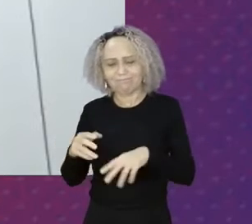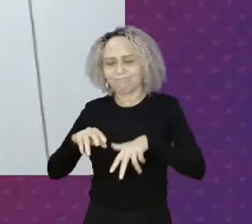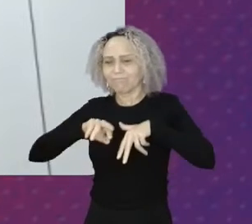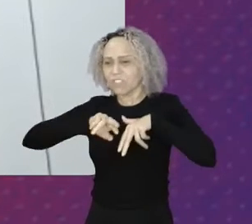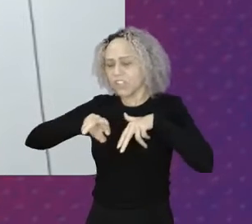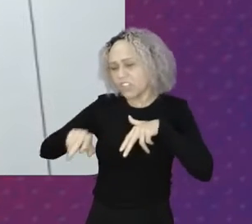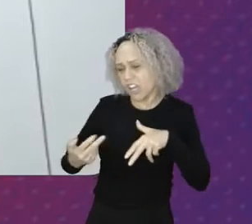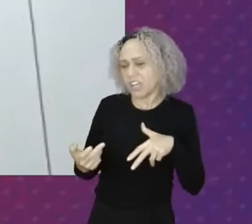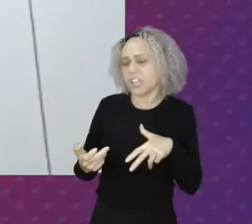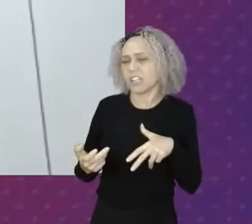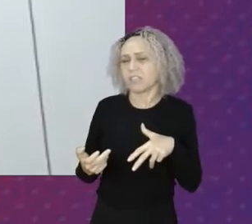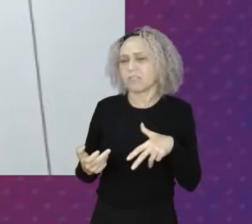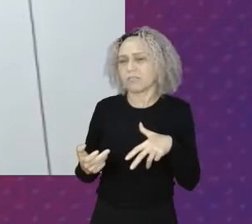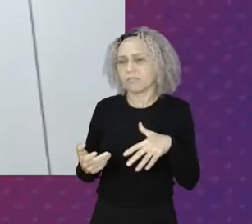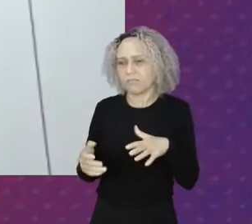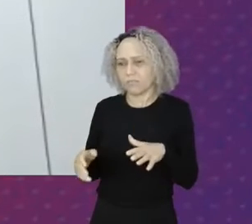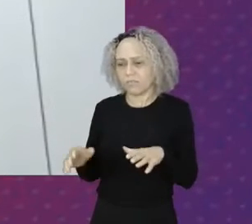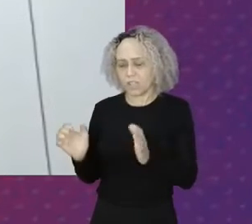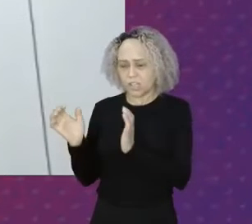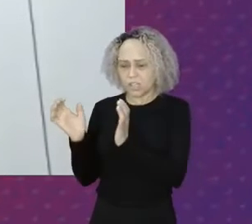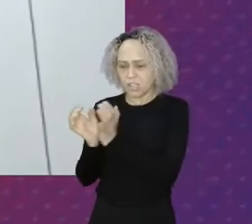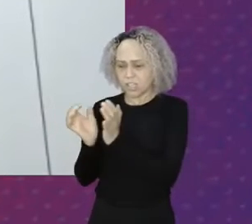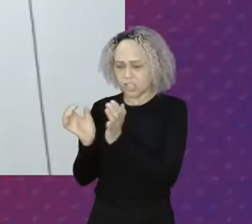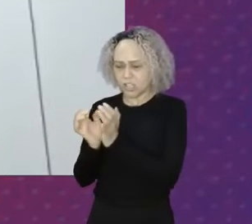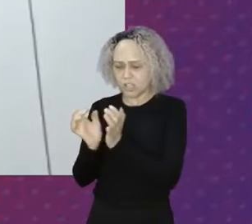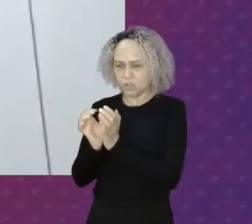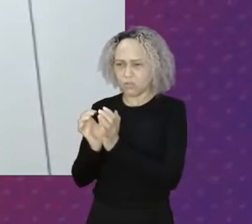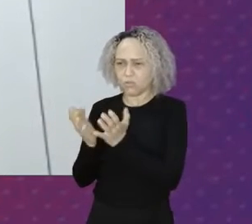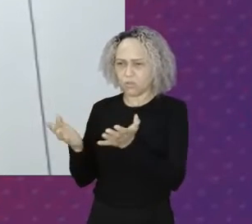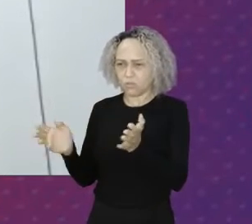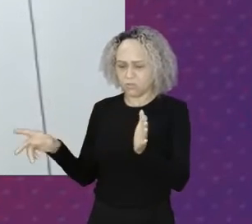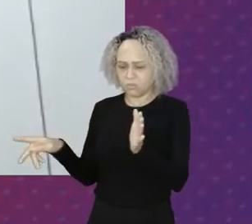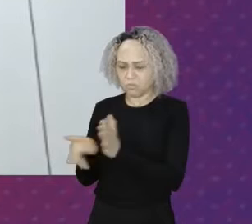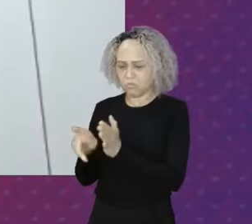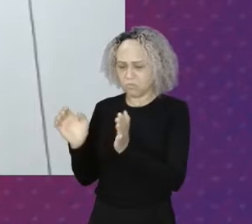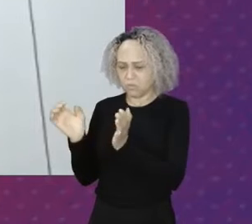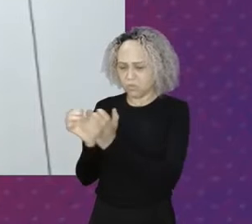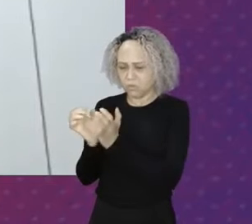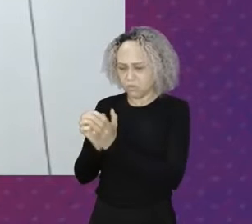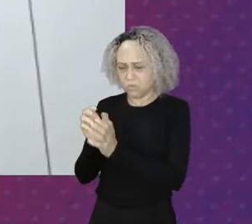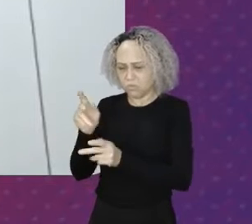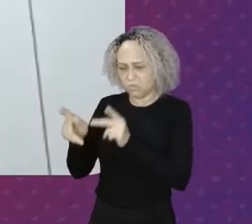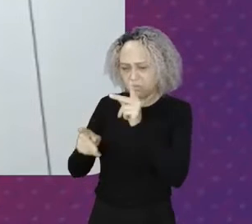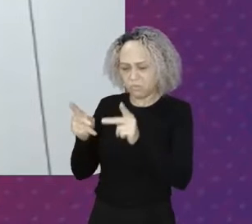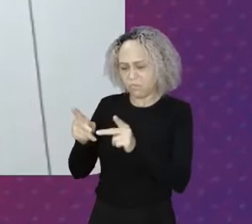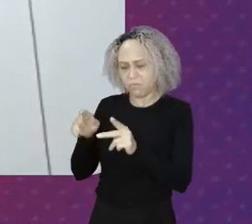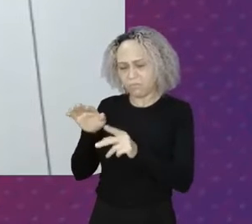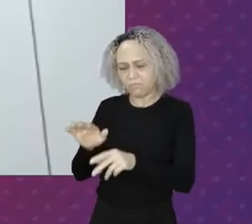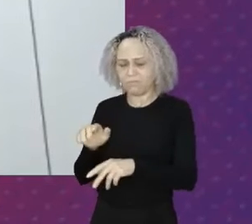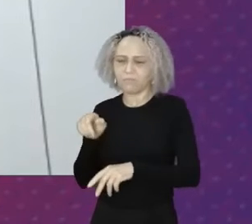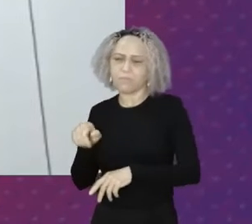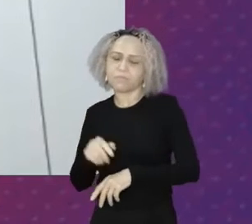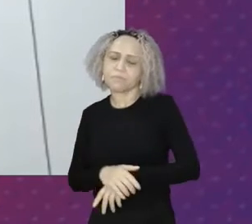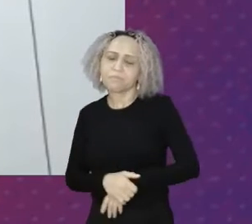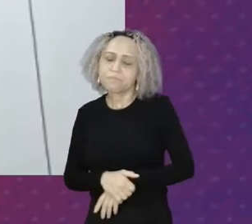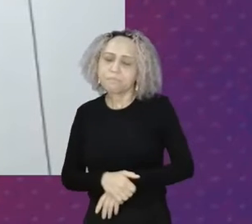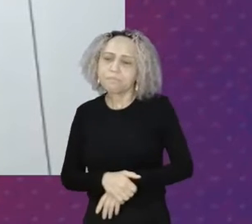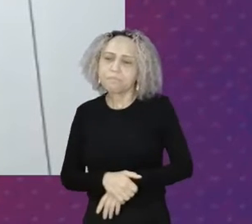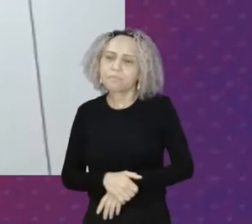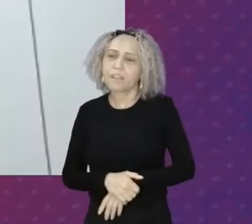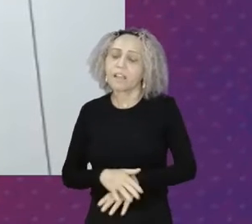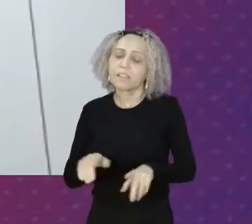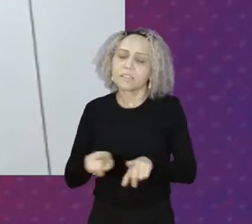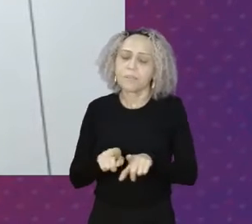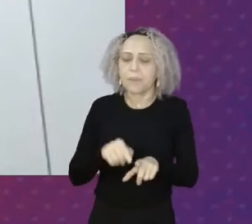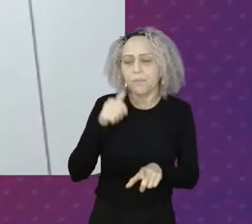e etnia, porque é importante a gente ter mais mulheres indígenas nesses espaços de representação, assim como mais mulheres